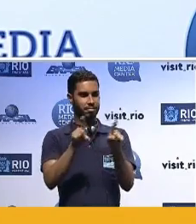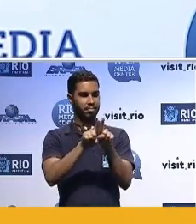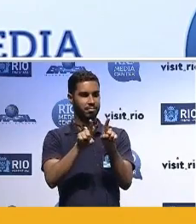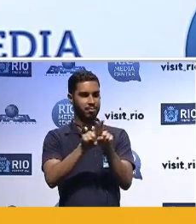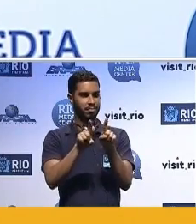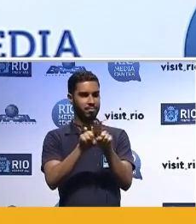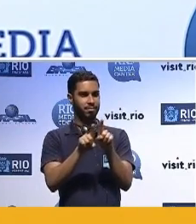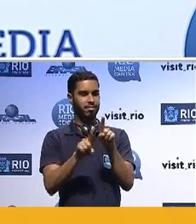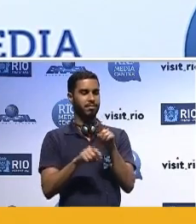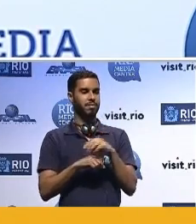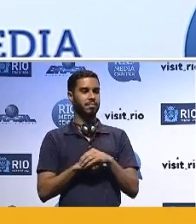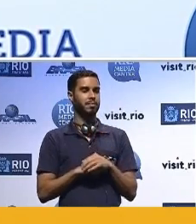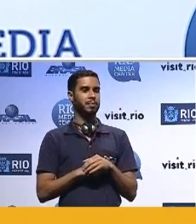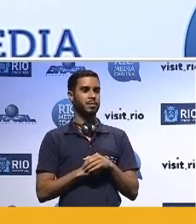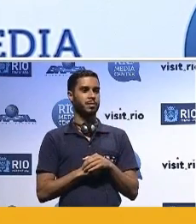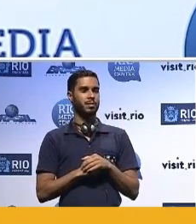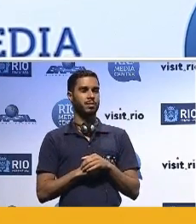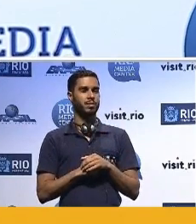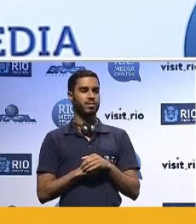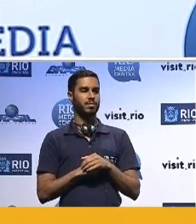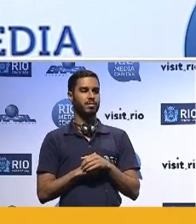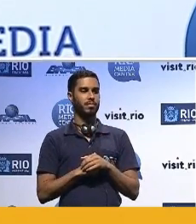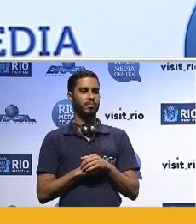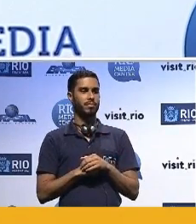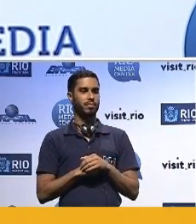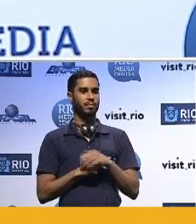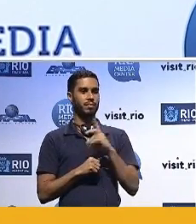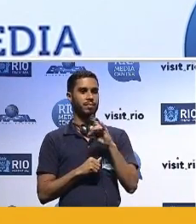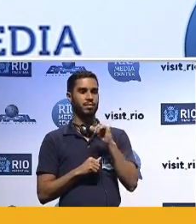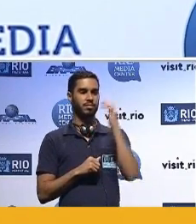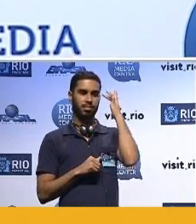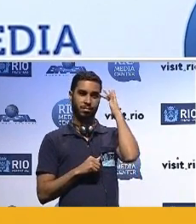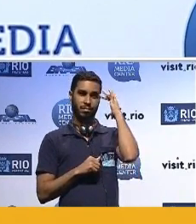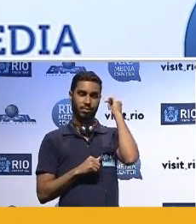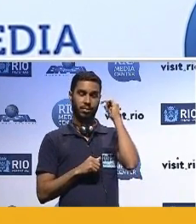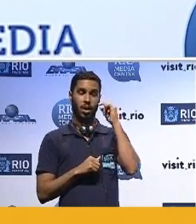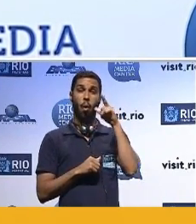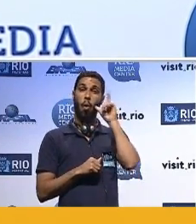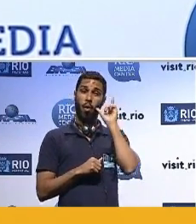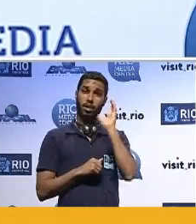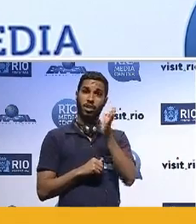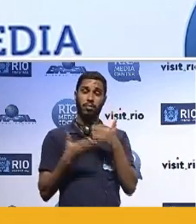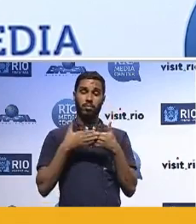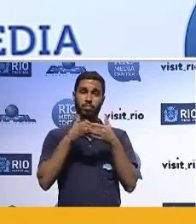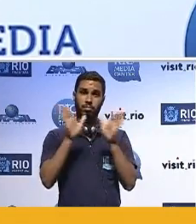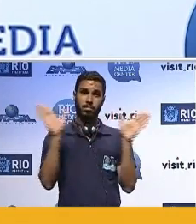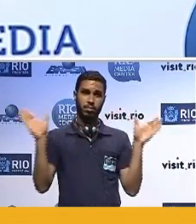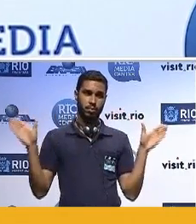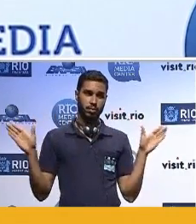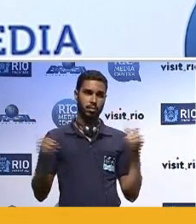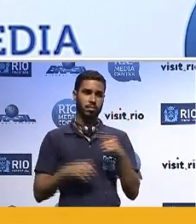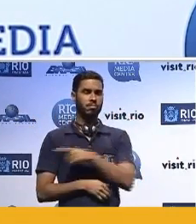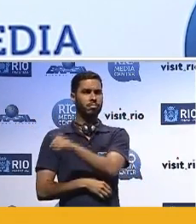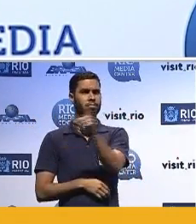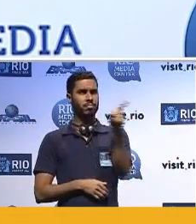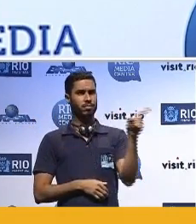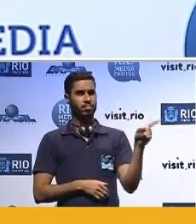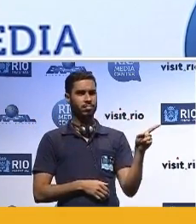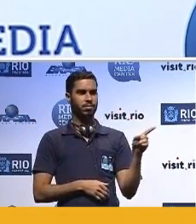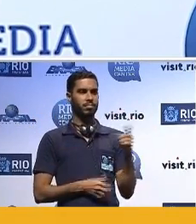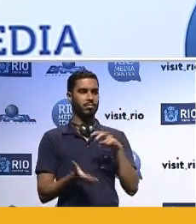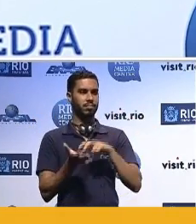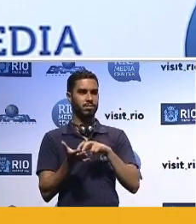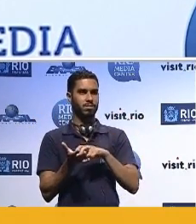dia seguinte, depois de uma cerimônia linda que aconteceu ontem à noite, vocês todos estão aqui pela manhã